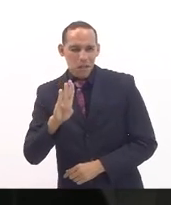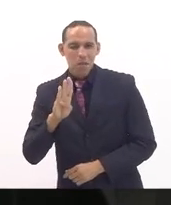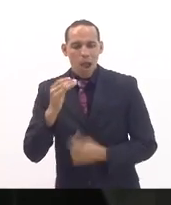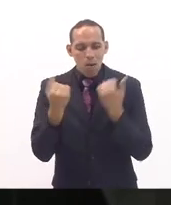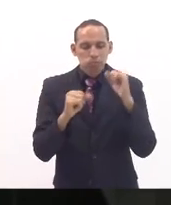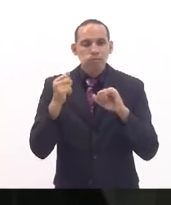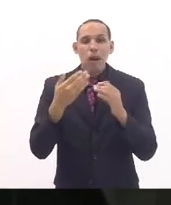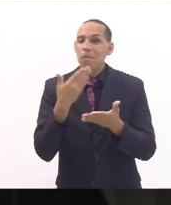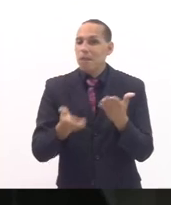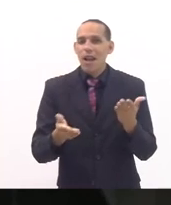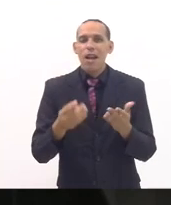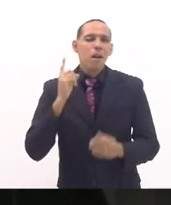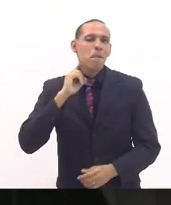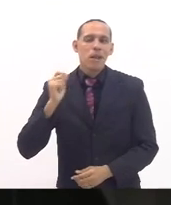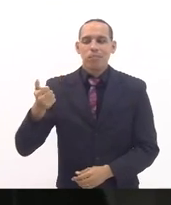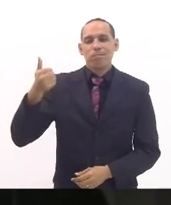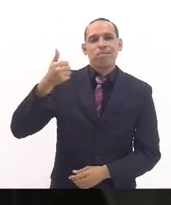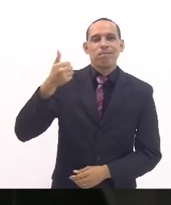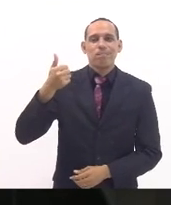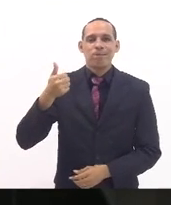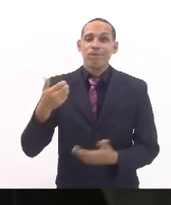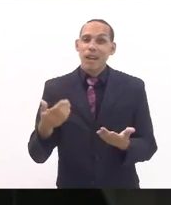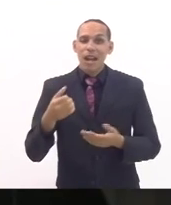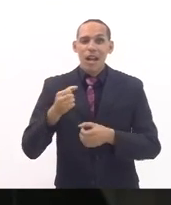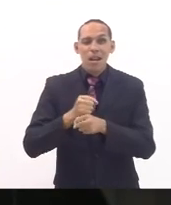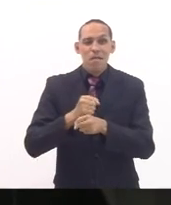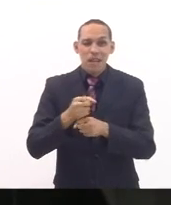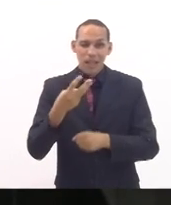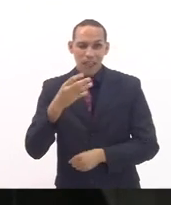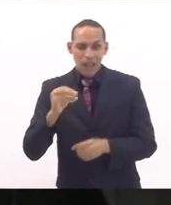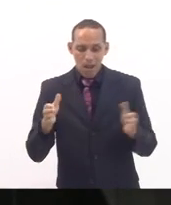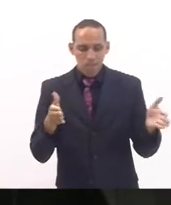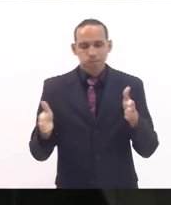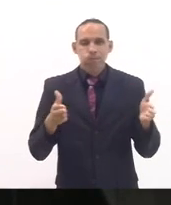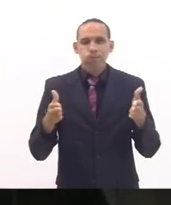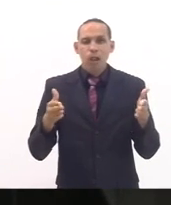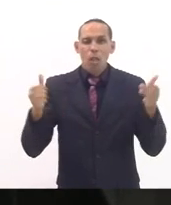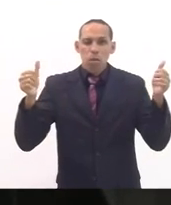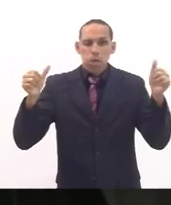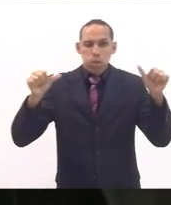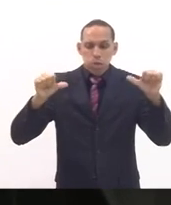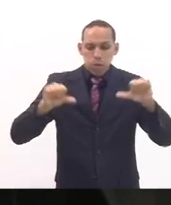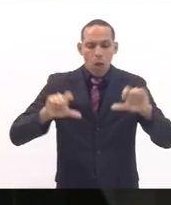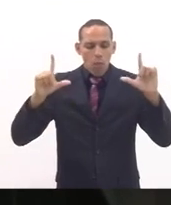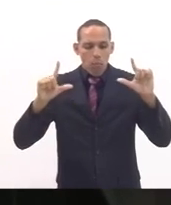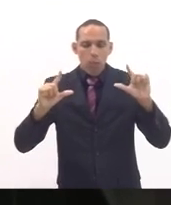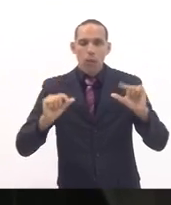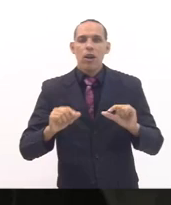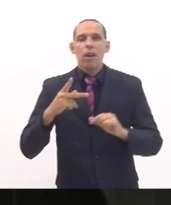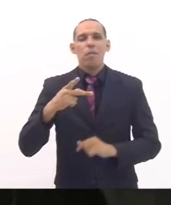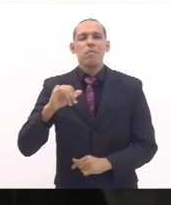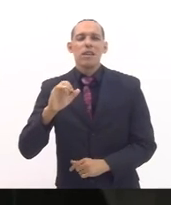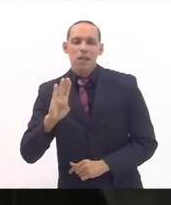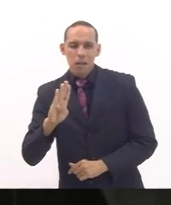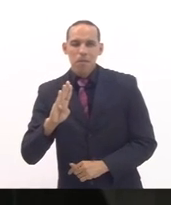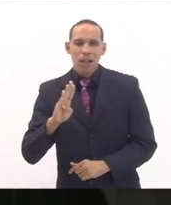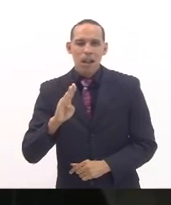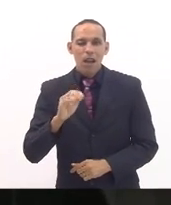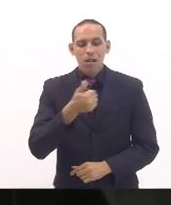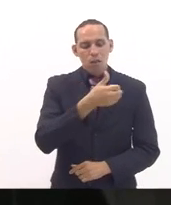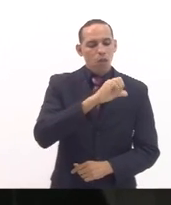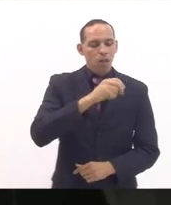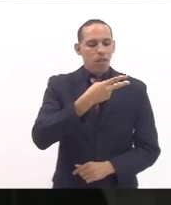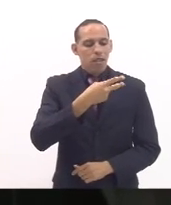né é que nos últimos 30 anos é teve uma queda abrupta na sua participação no PIB nacional dos anos 70 para cá